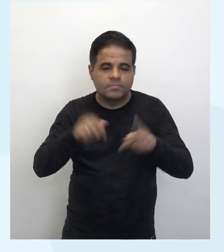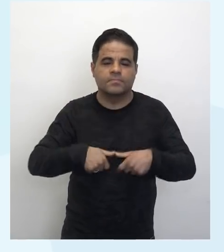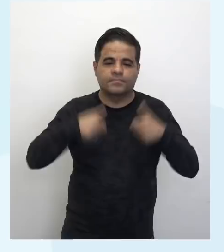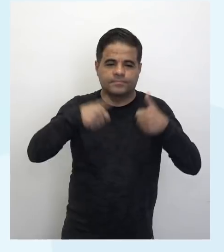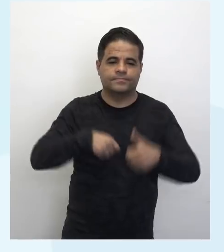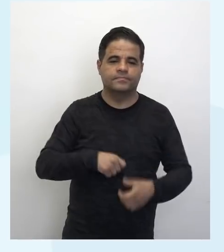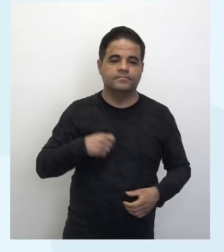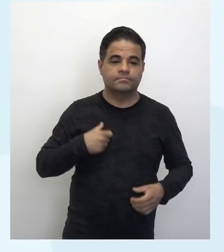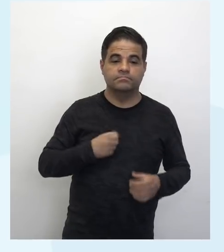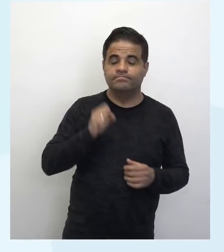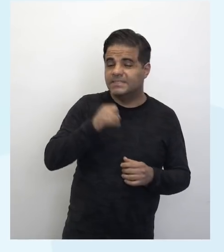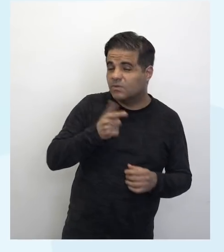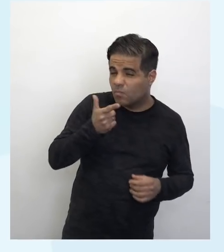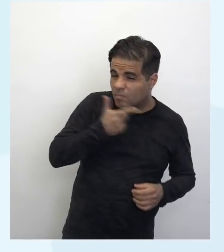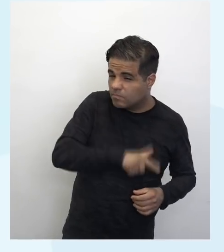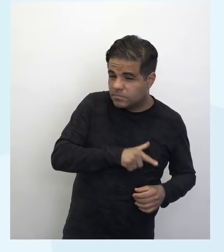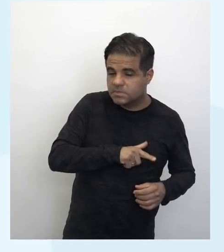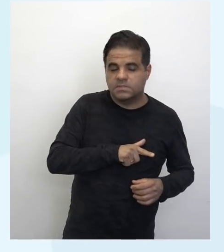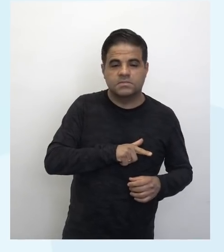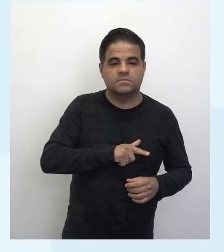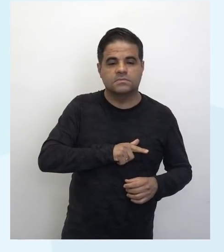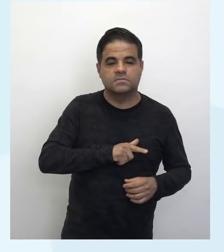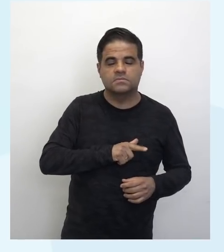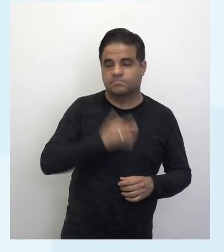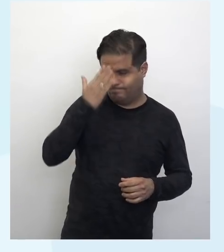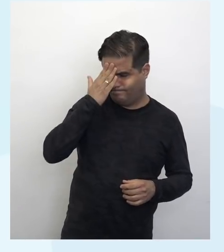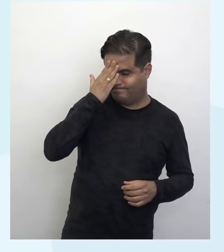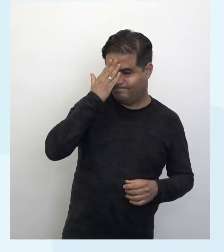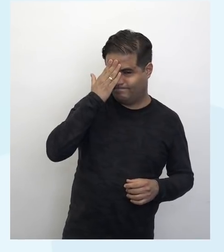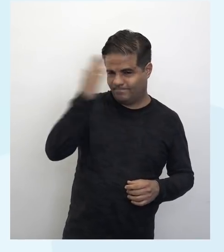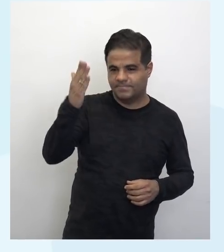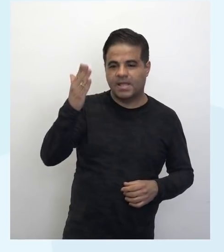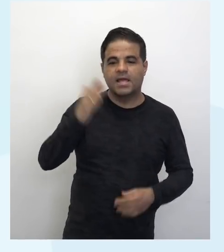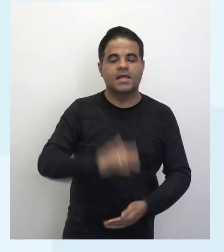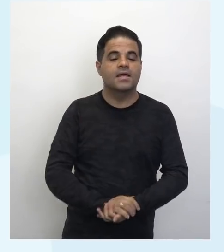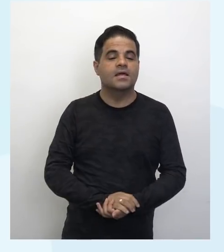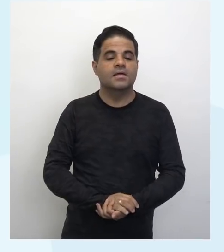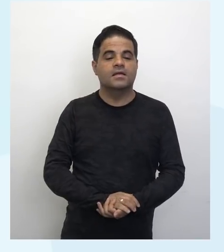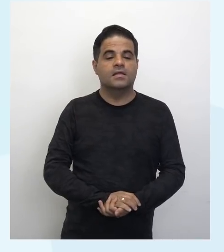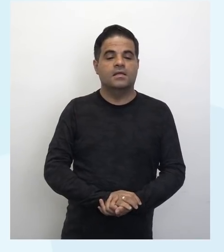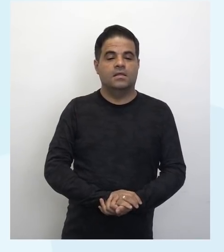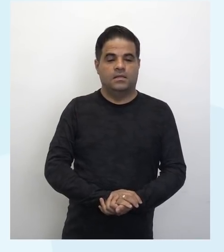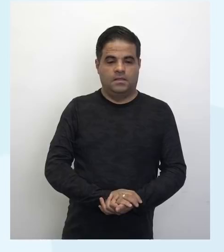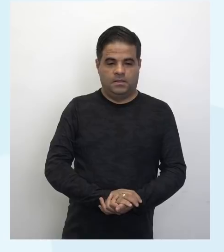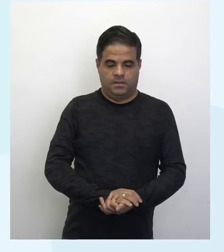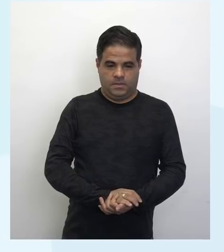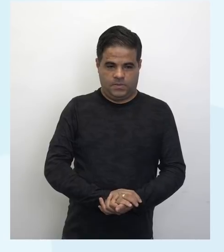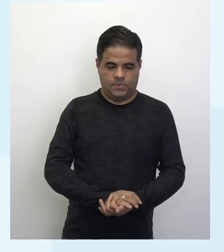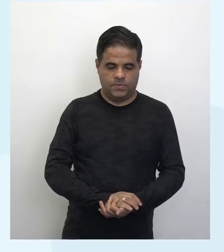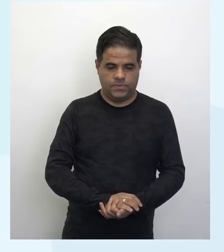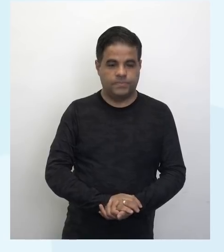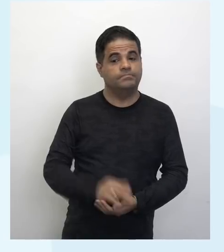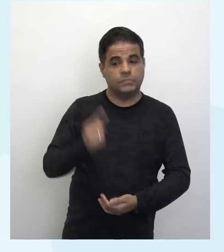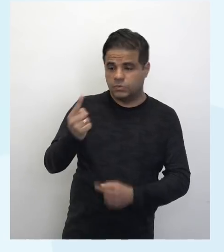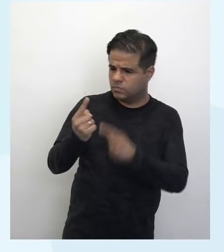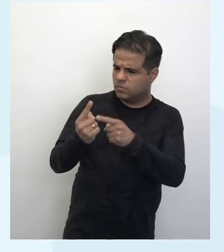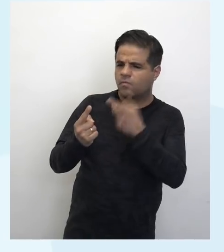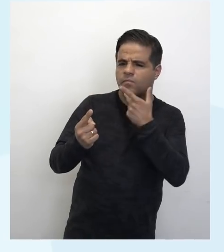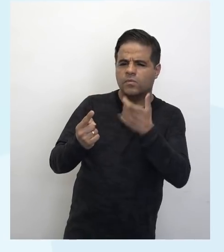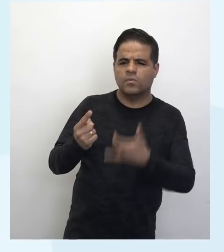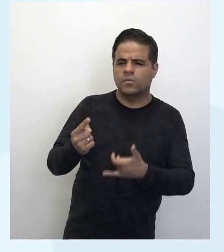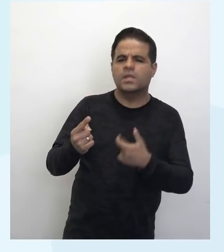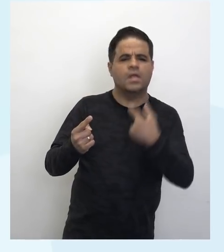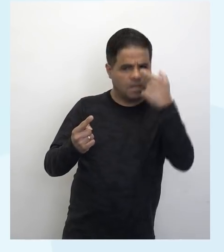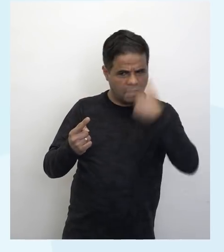Se eu conseguir... Obrigada, TV. Então, a gente tem aqui, esse 1 tá dizendo que eu sou preguiçosa, tá